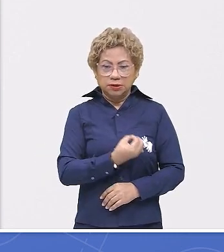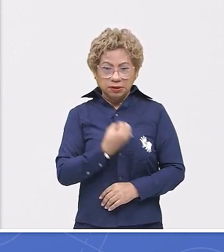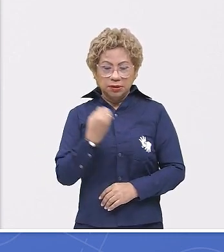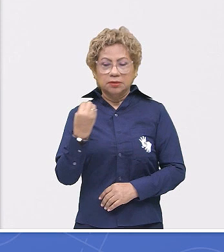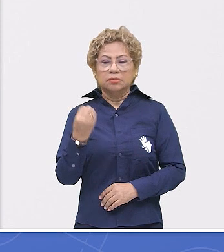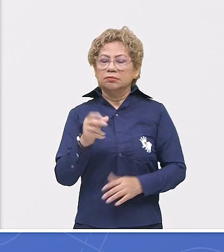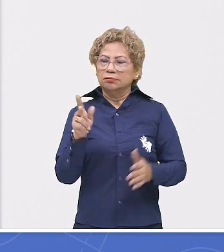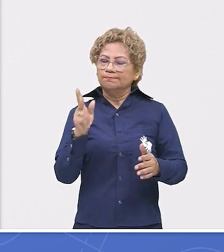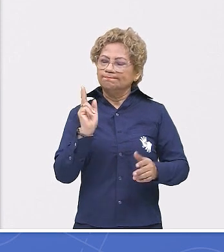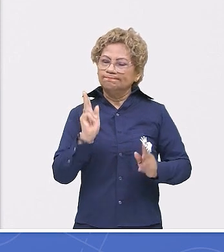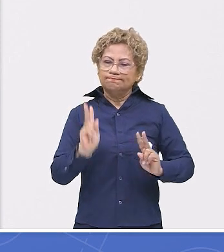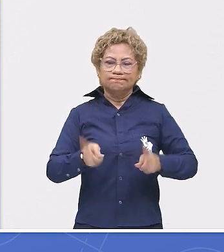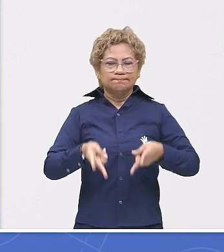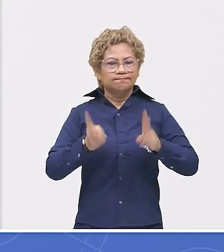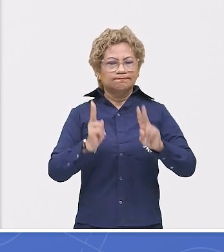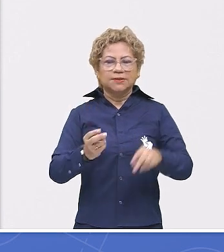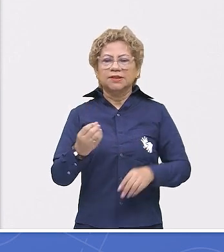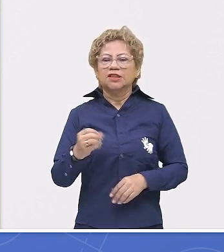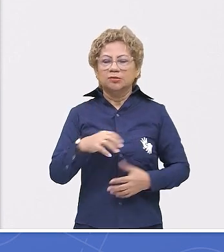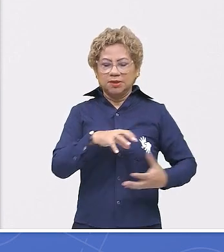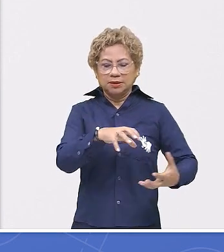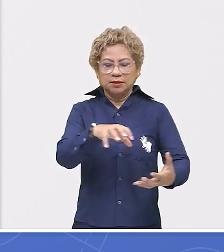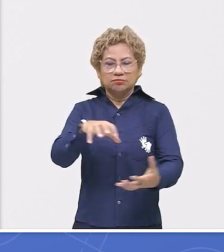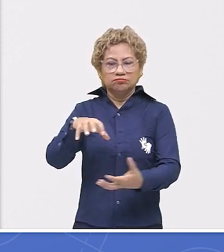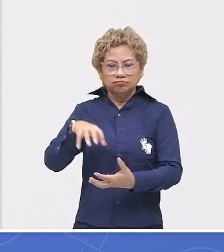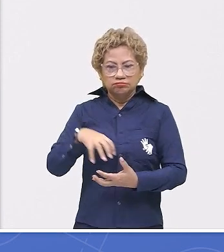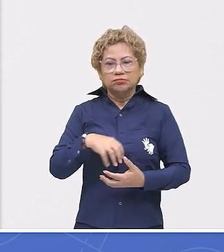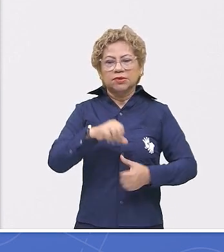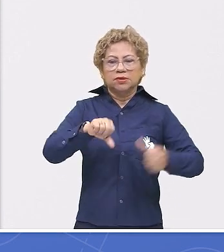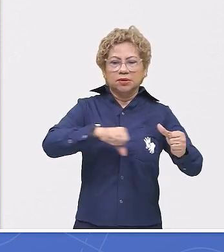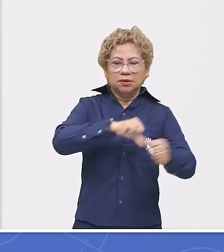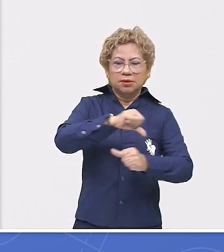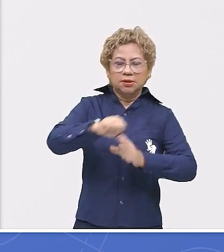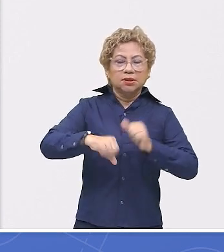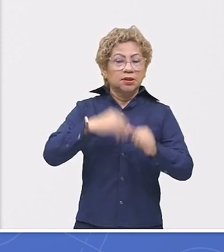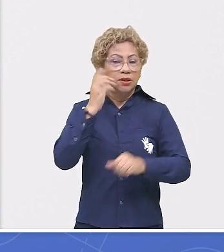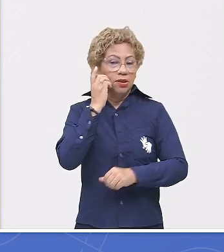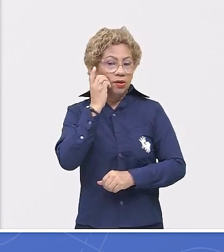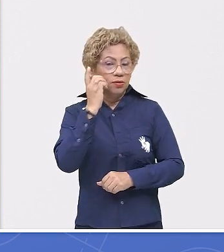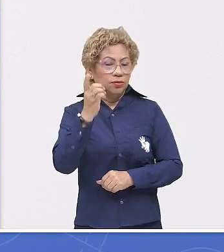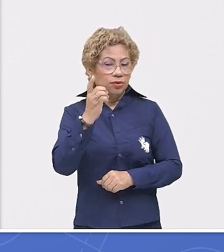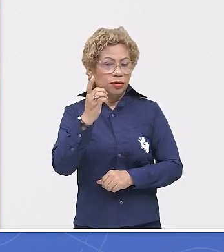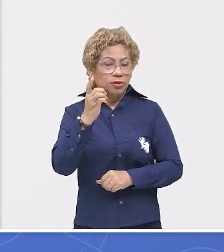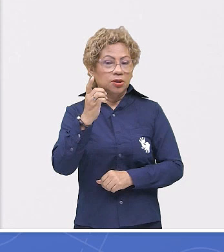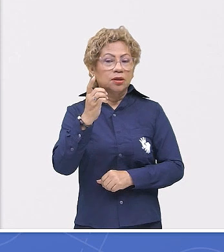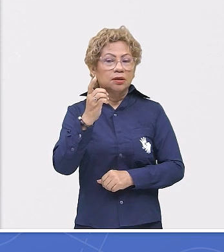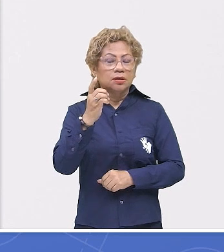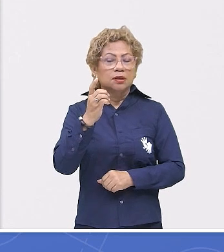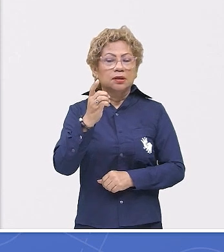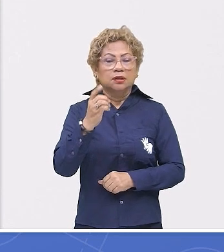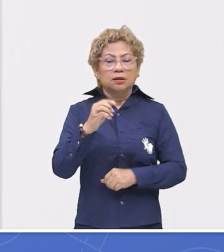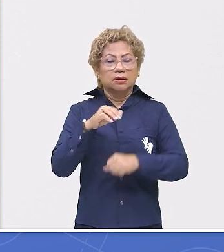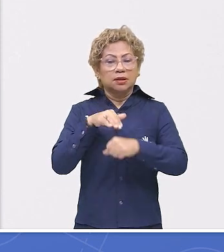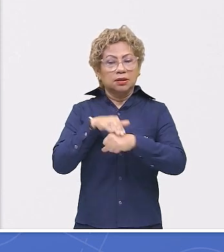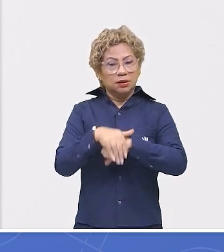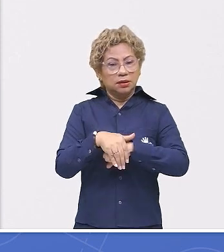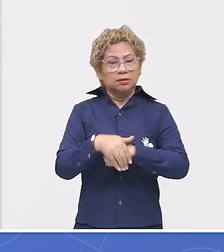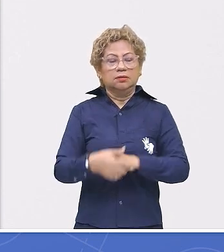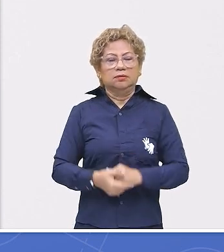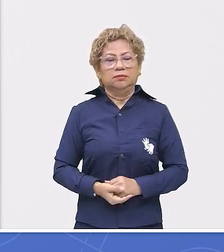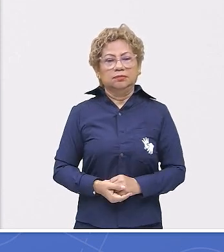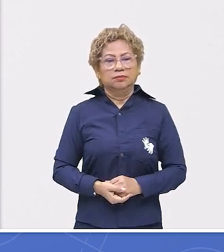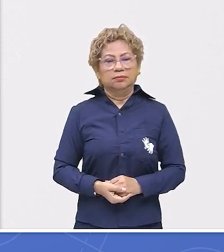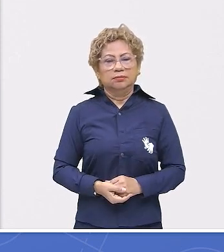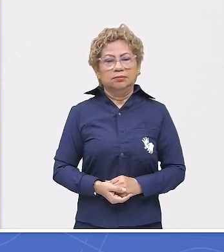movimentar com o movimento de rotação nos dando os dias e as noites, tá? Por que não é letra B, professora? Posição territorial específica, né? Não